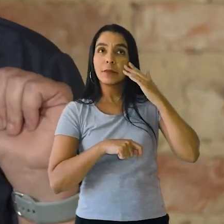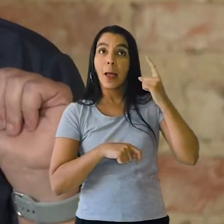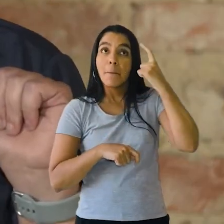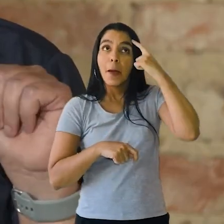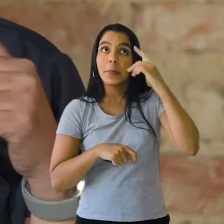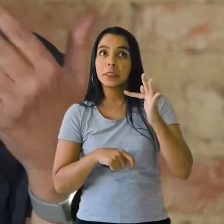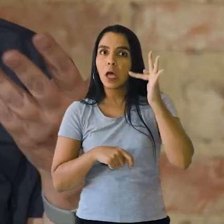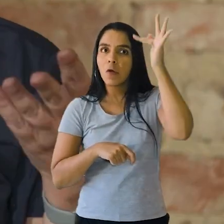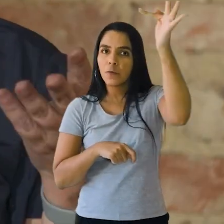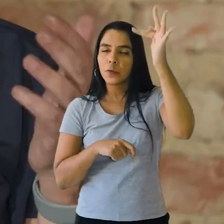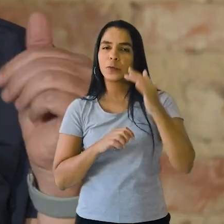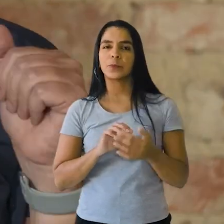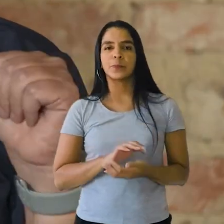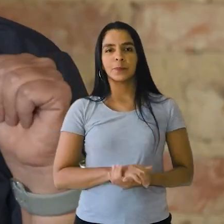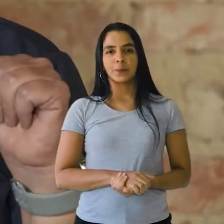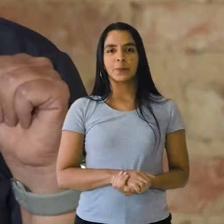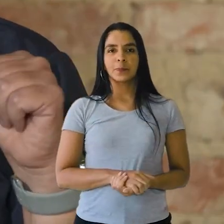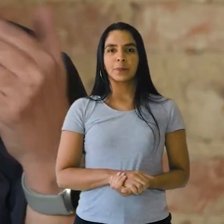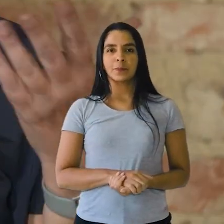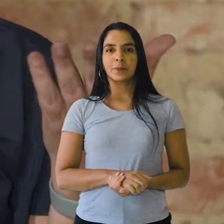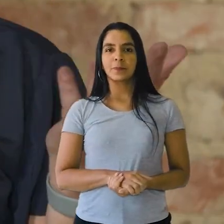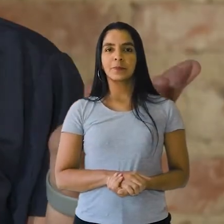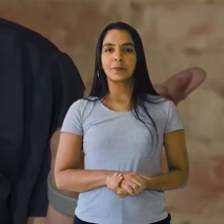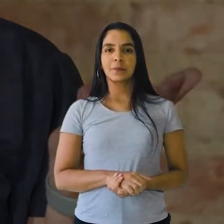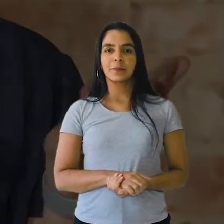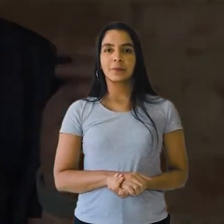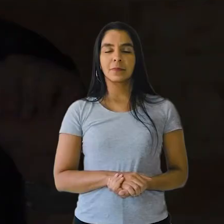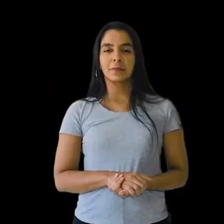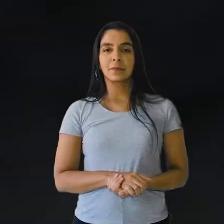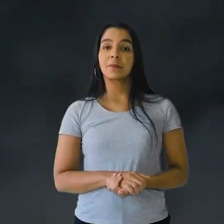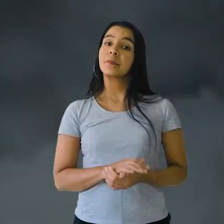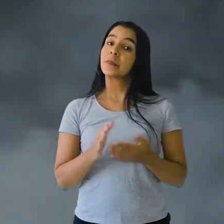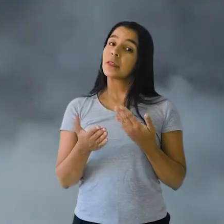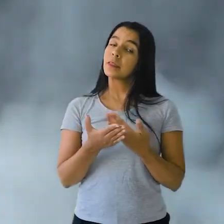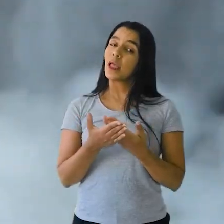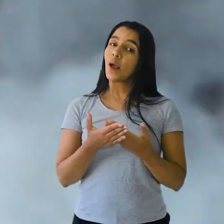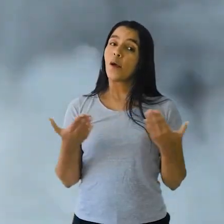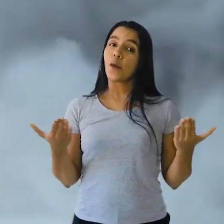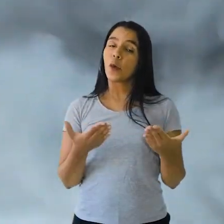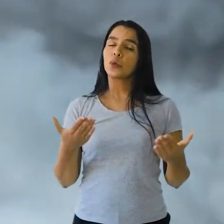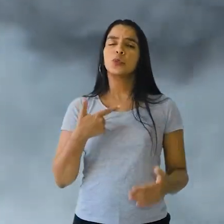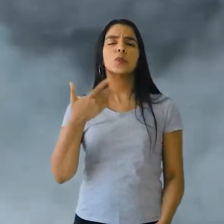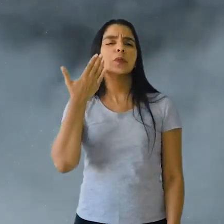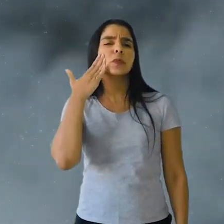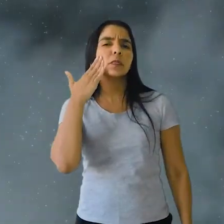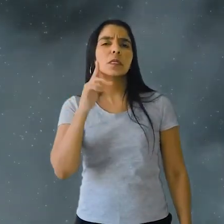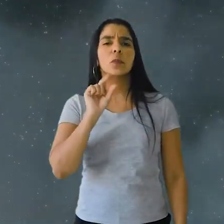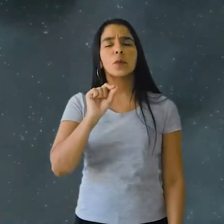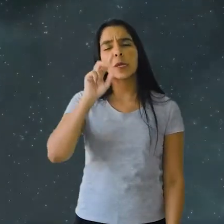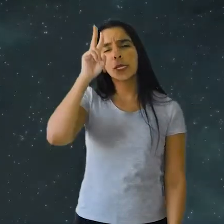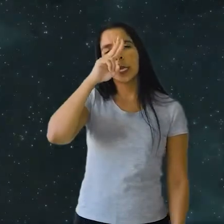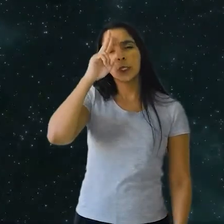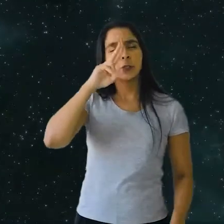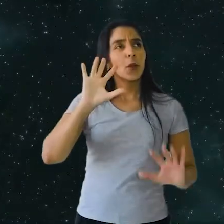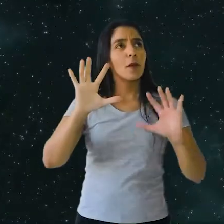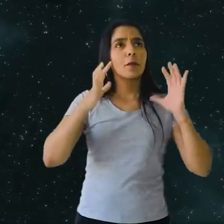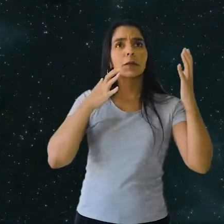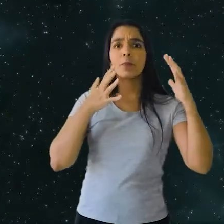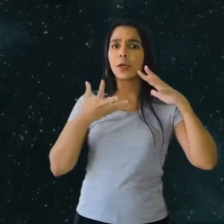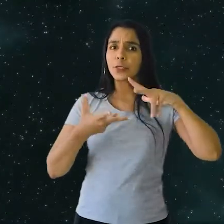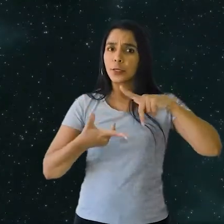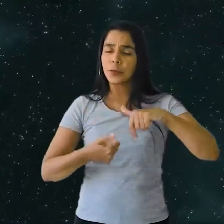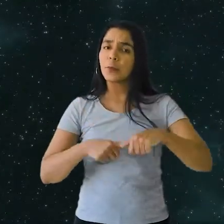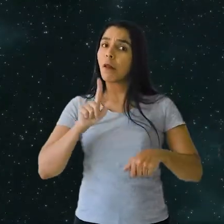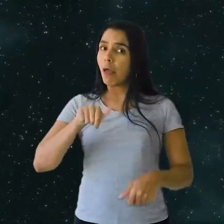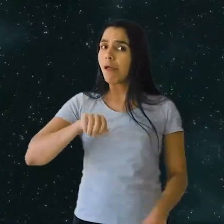chave para entender e para prever e para mitigar o futuro. Na aula de hoje, entendemos que a